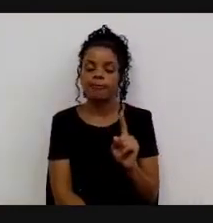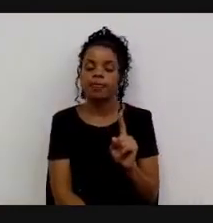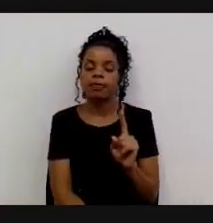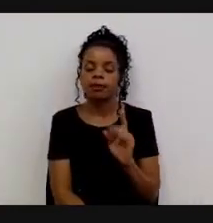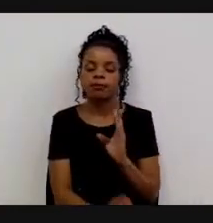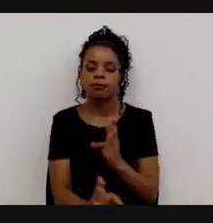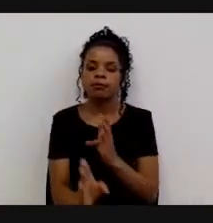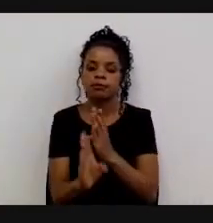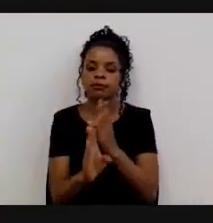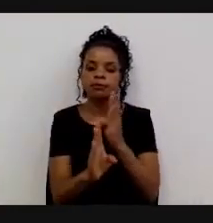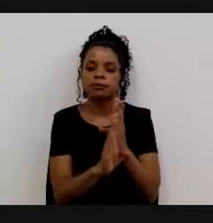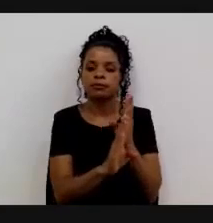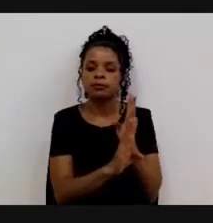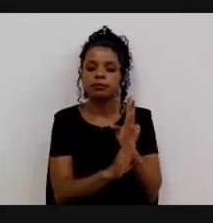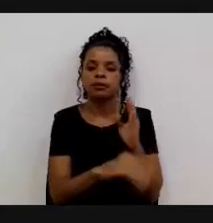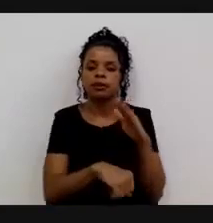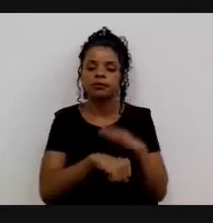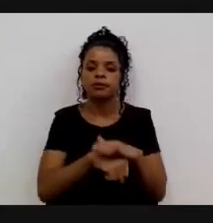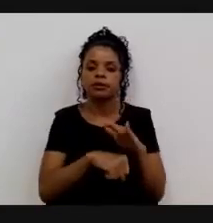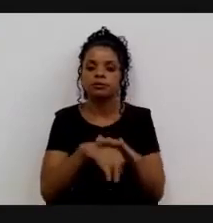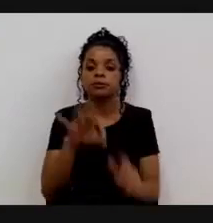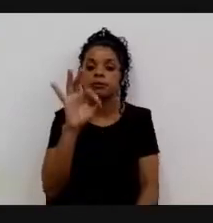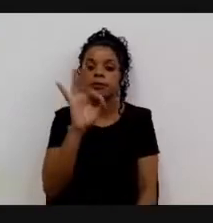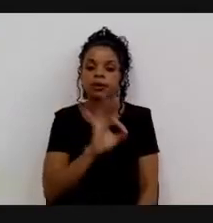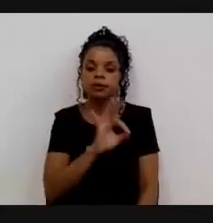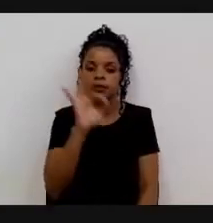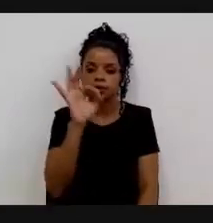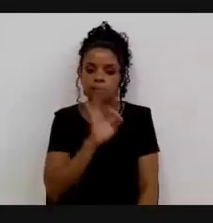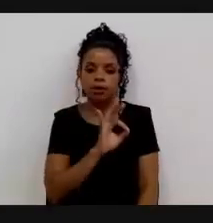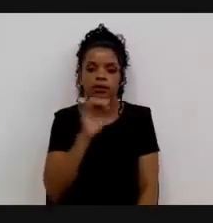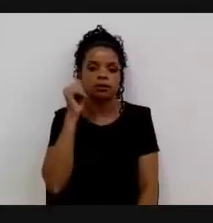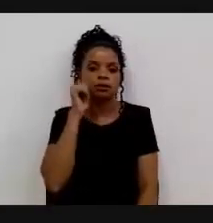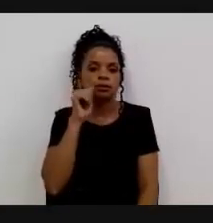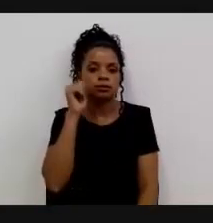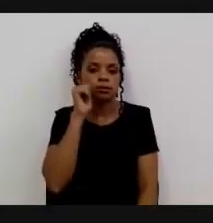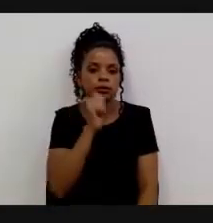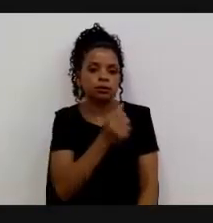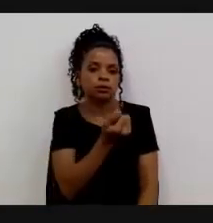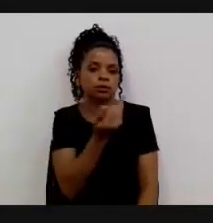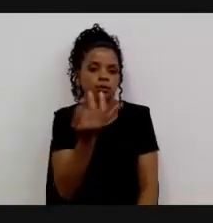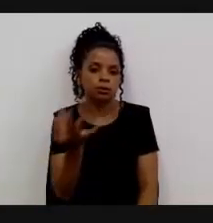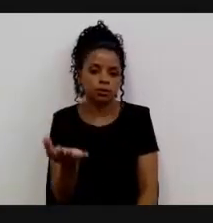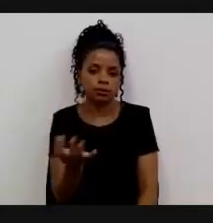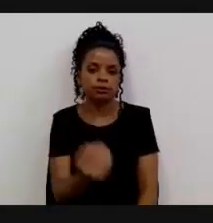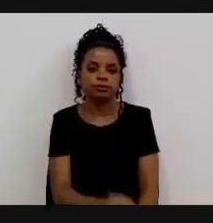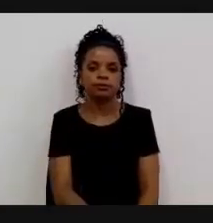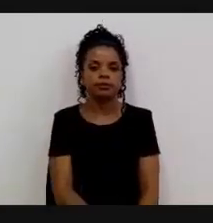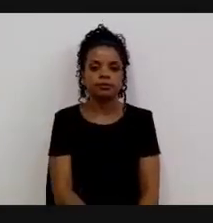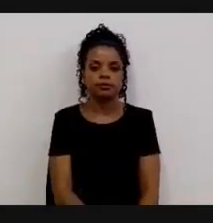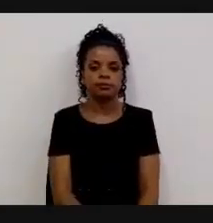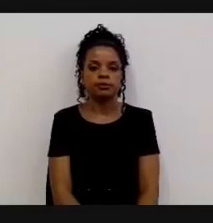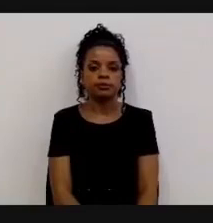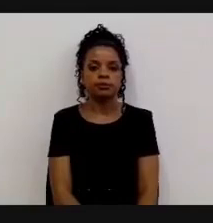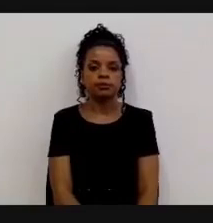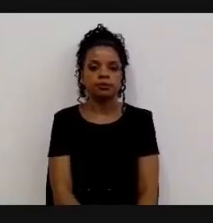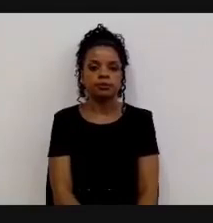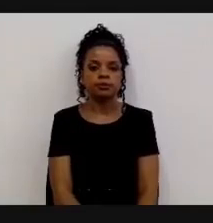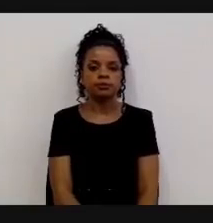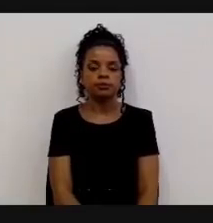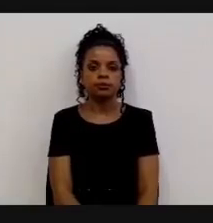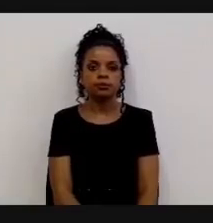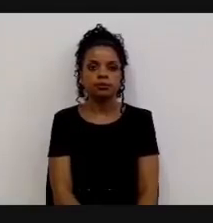uma porcentagem geral dessa participação das mulheres nessas comissões. Eu não sei se